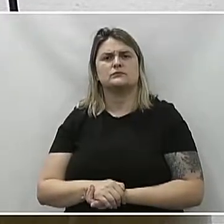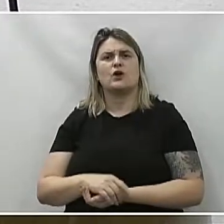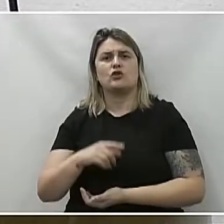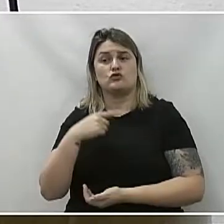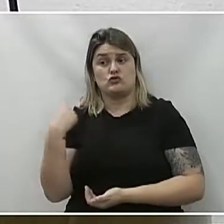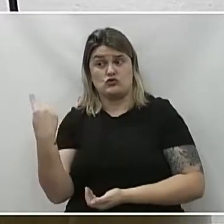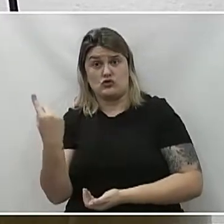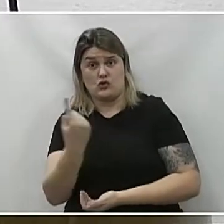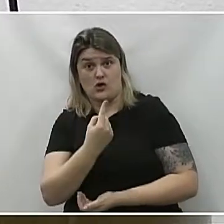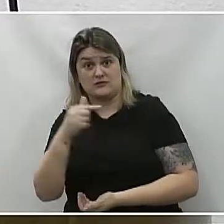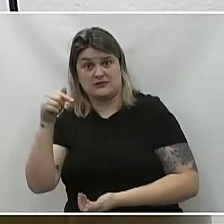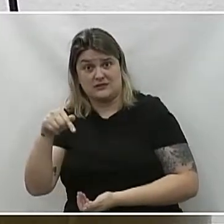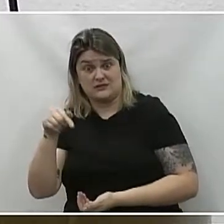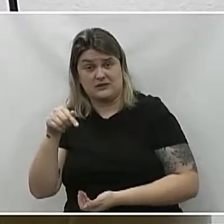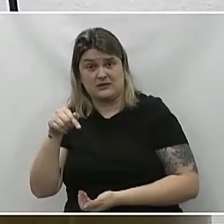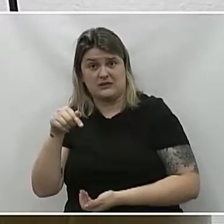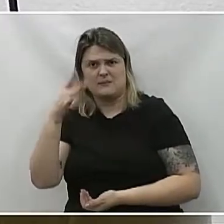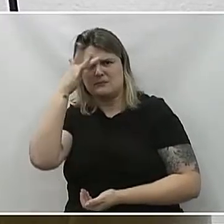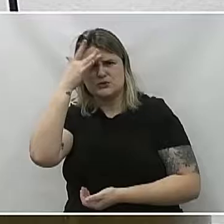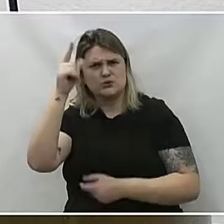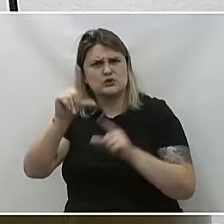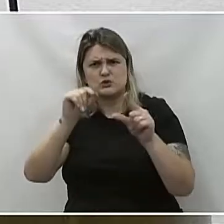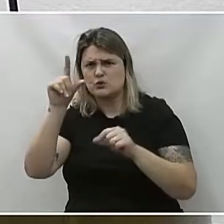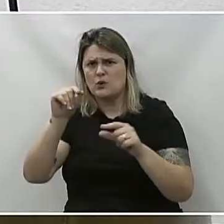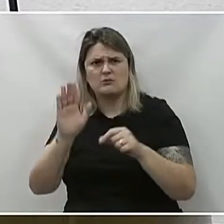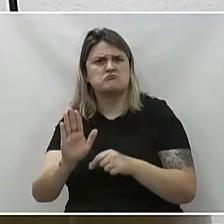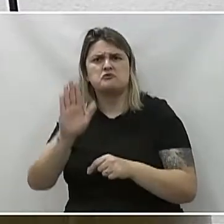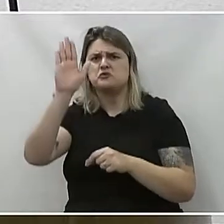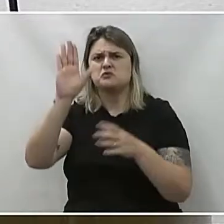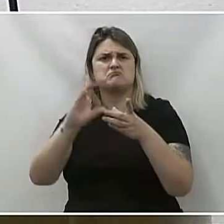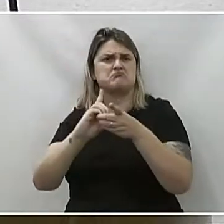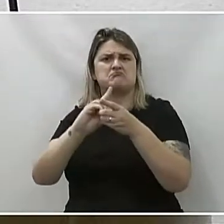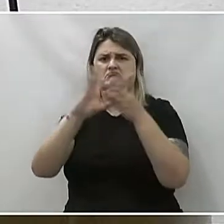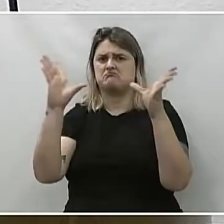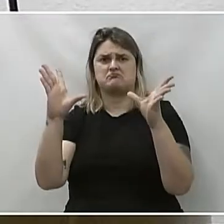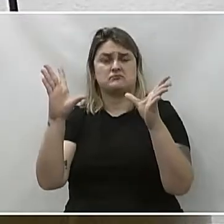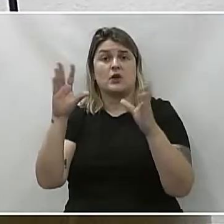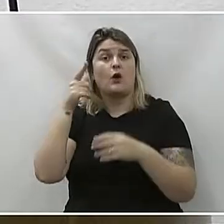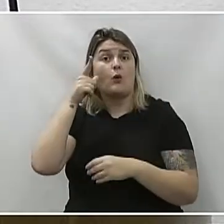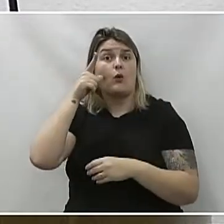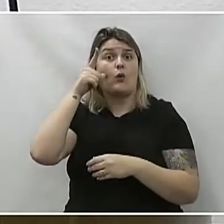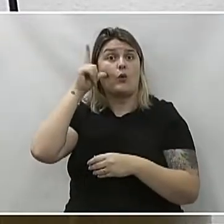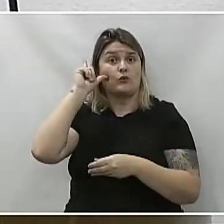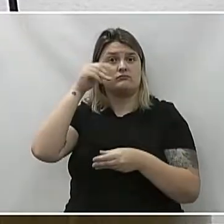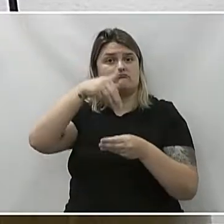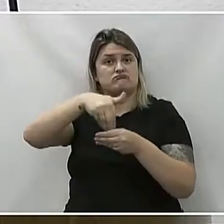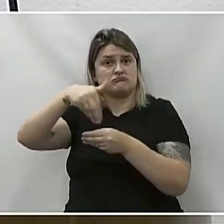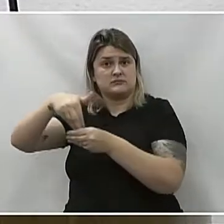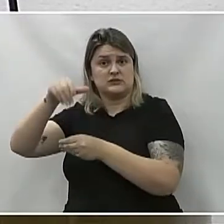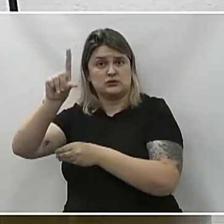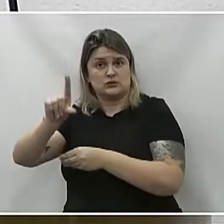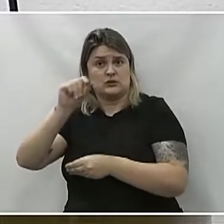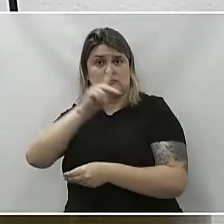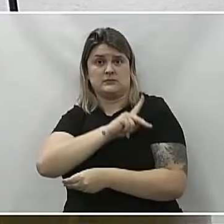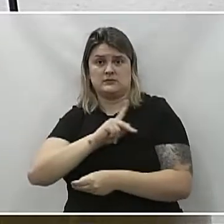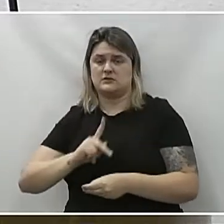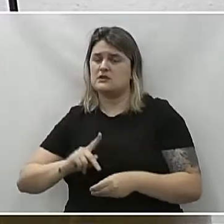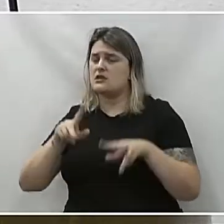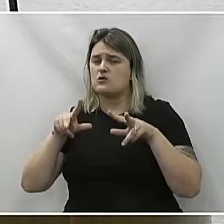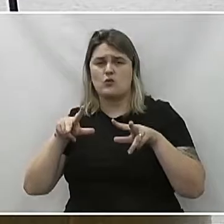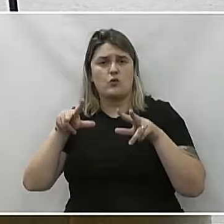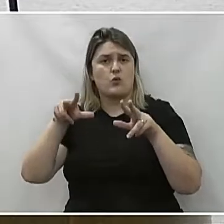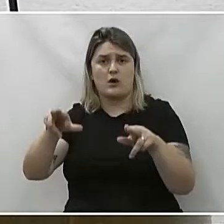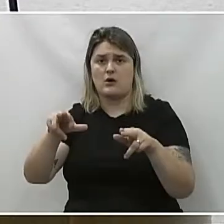Todos aqui fomos eleitos democraticamente. E ontem a eleição presidencial passa pelo